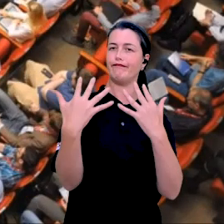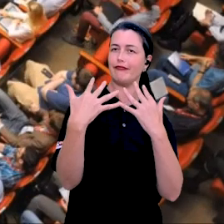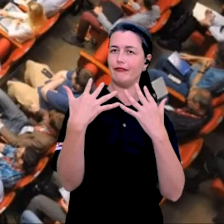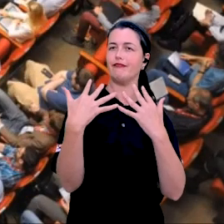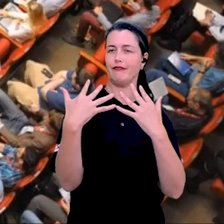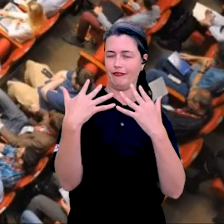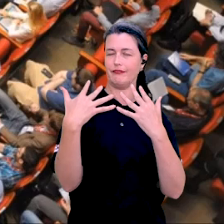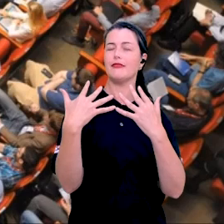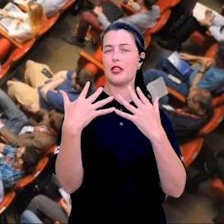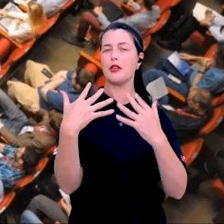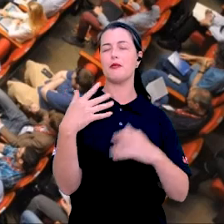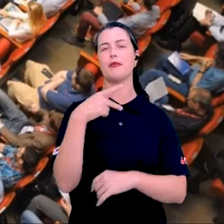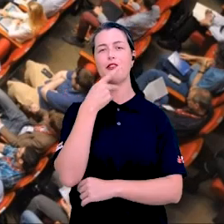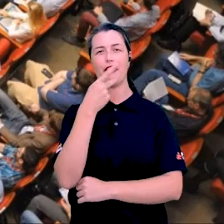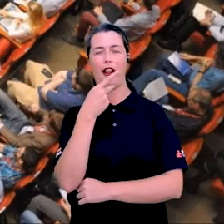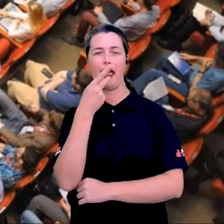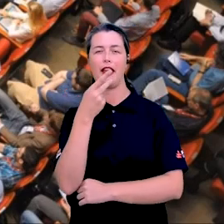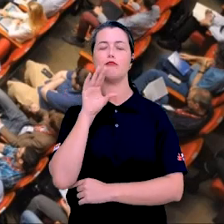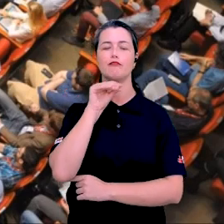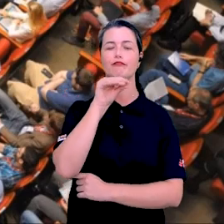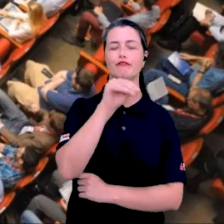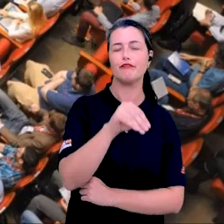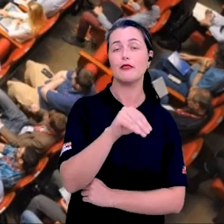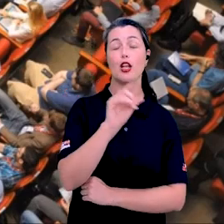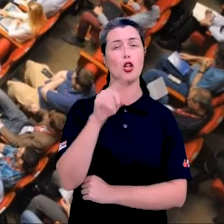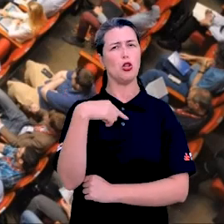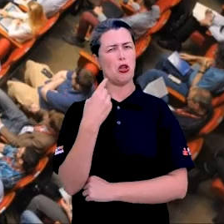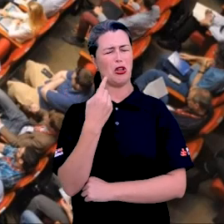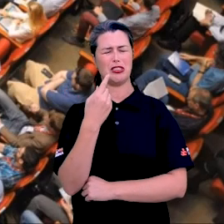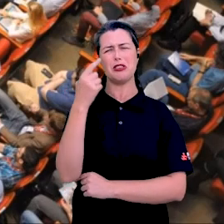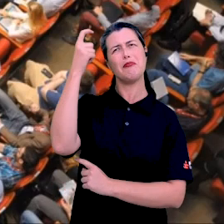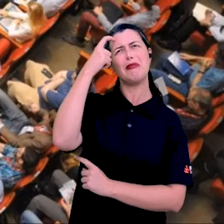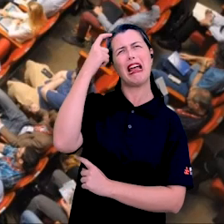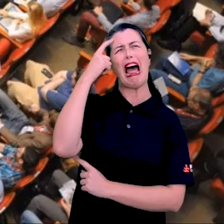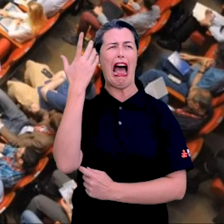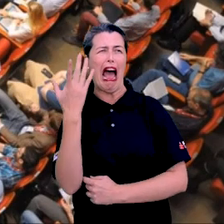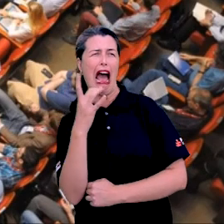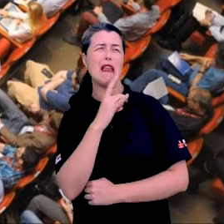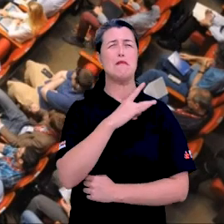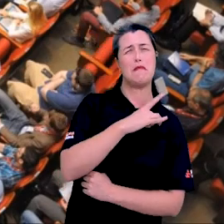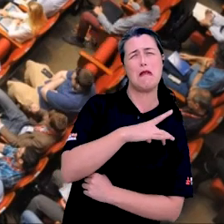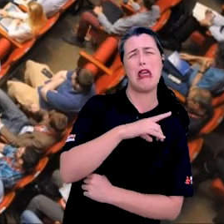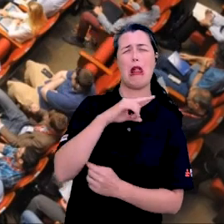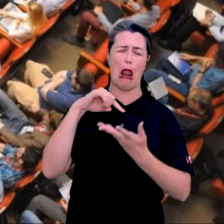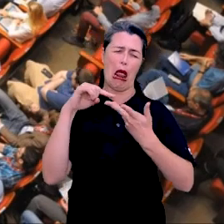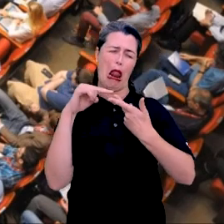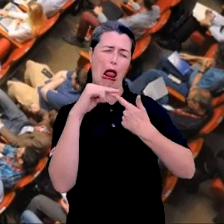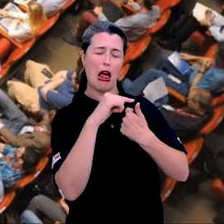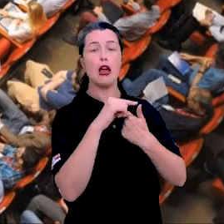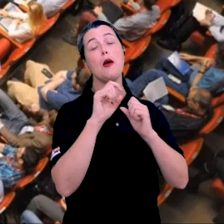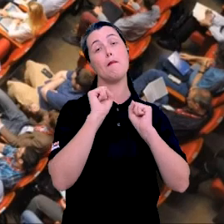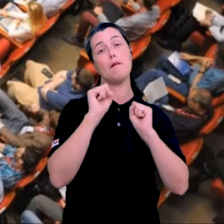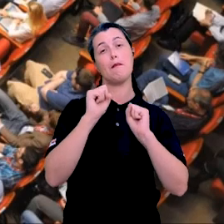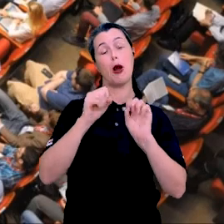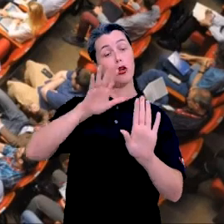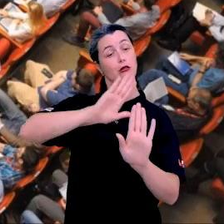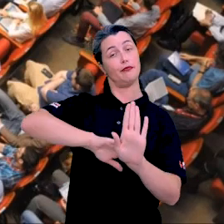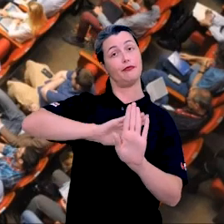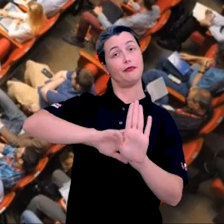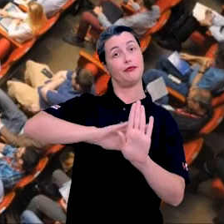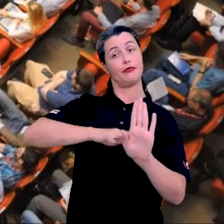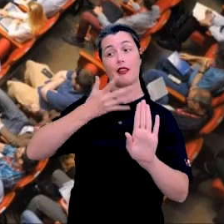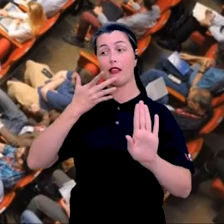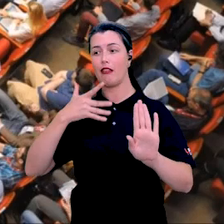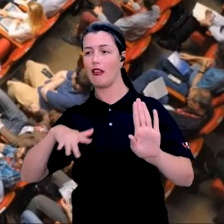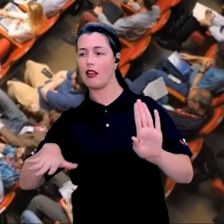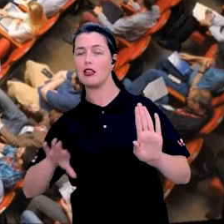Mas muitas vezes não analisamos por que ocorre esse medo. Esse medo inconsciente pode ter um motivo de uma situação